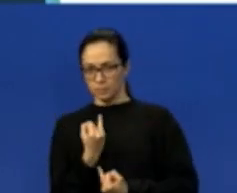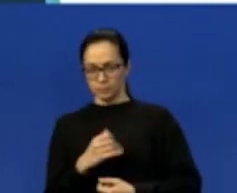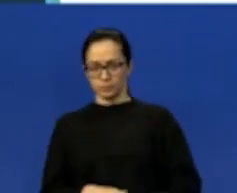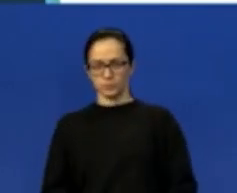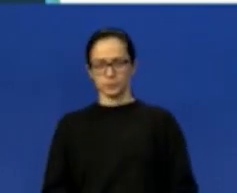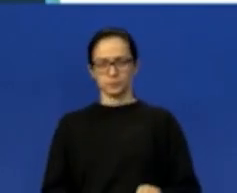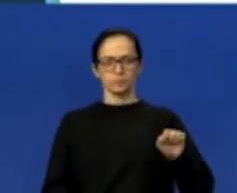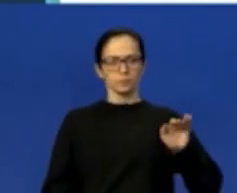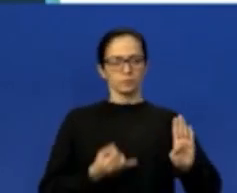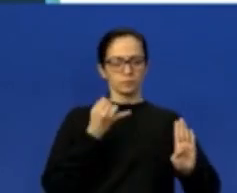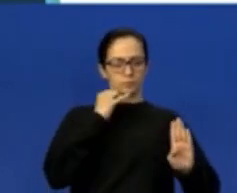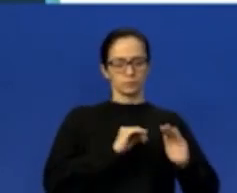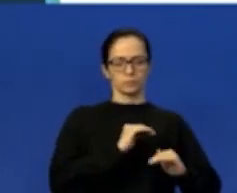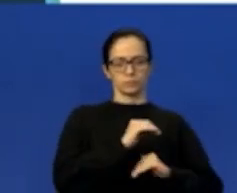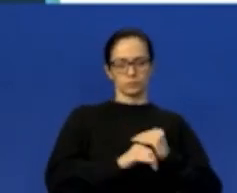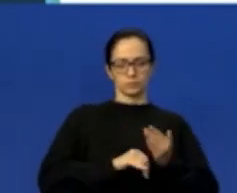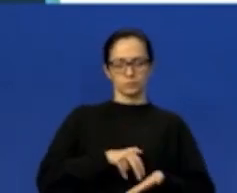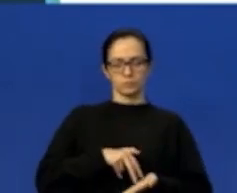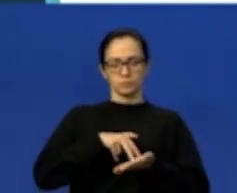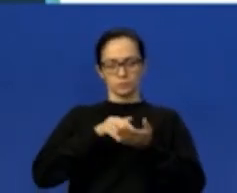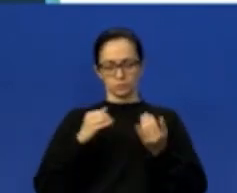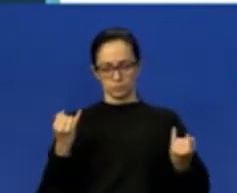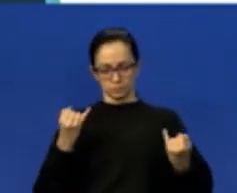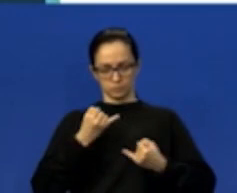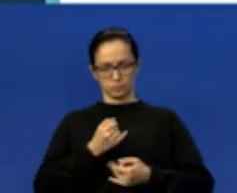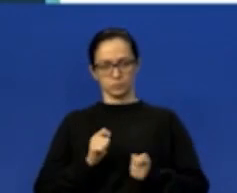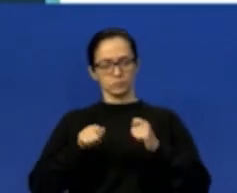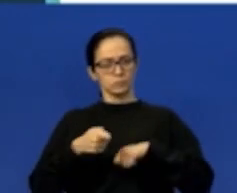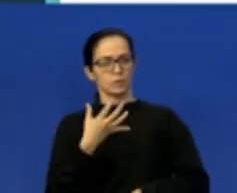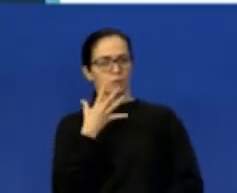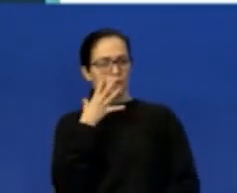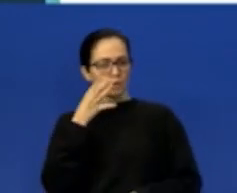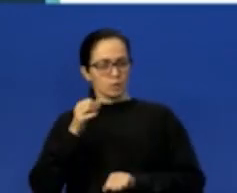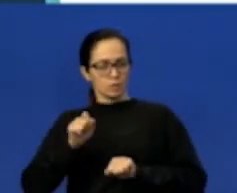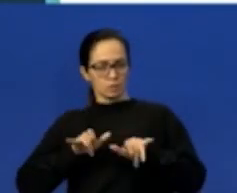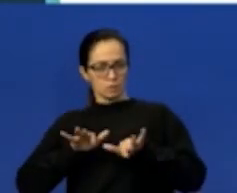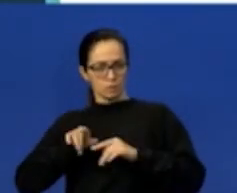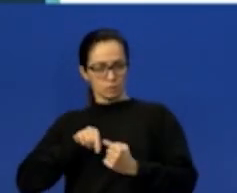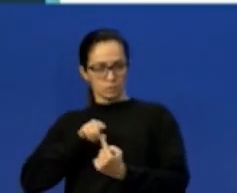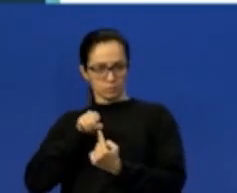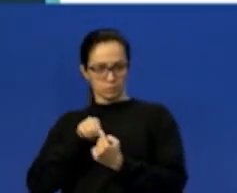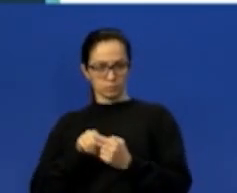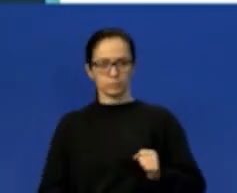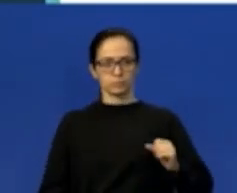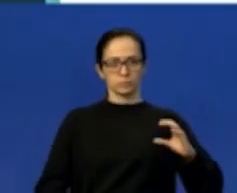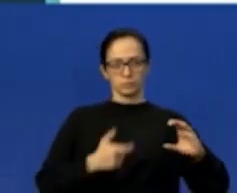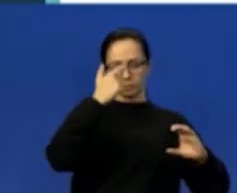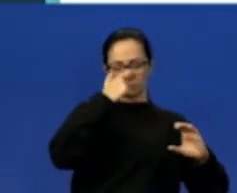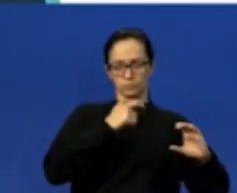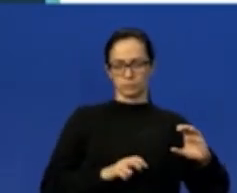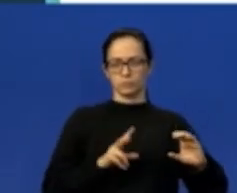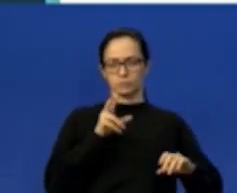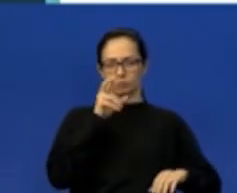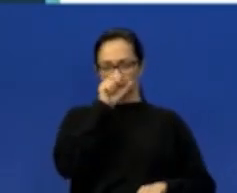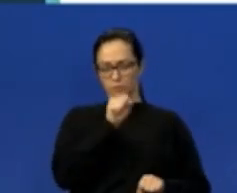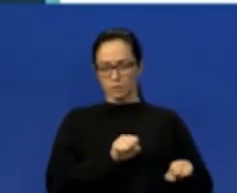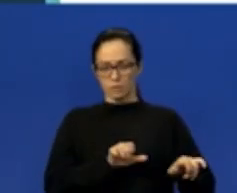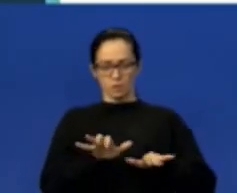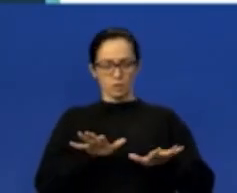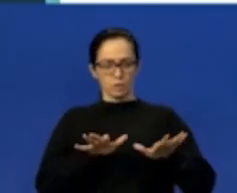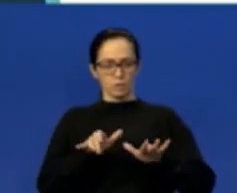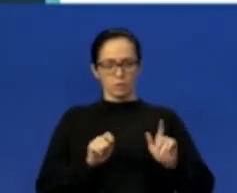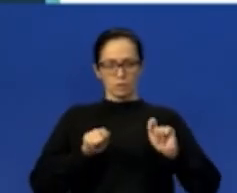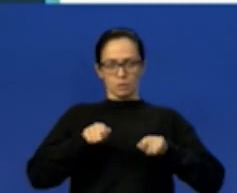equilíbrio corporal, queima calórica, concentração e desafios motores. Na C, força física específica, complexidade coordenativa